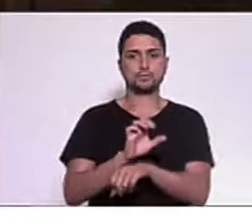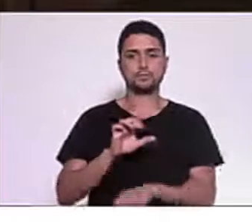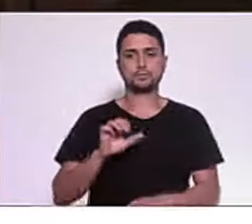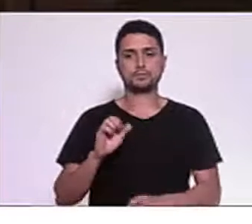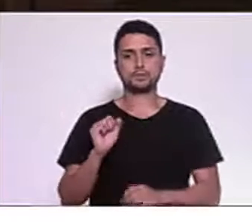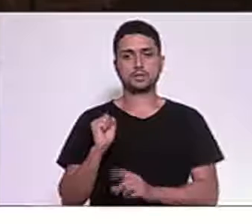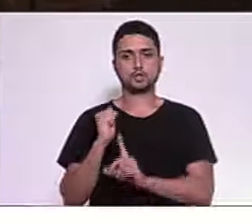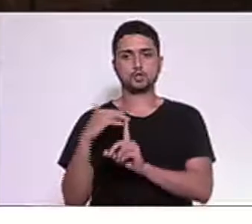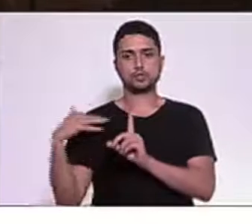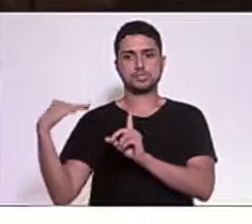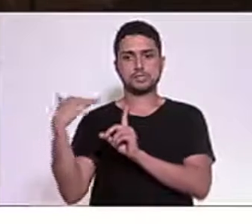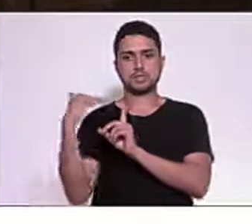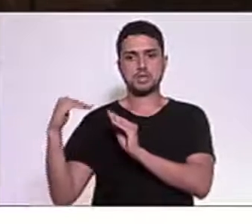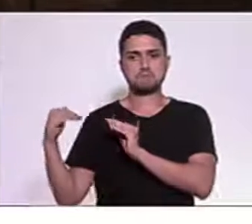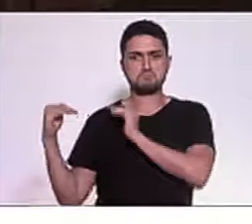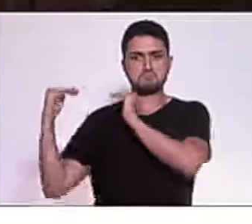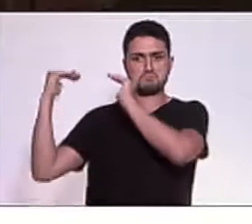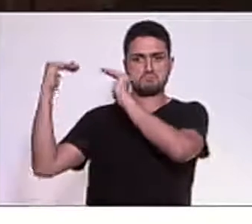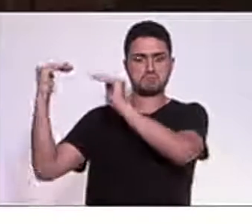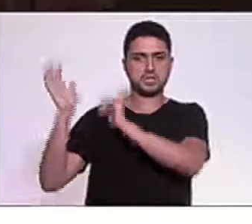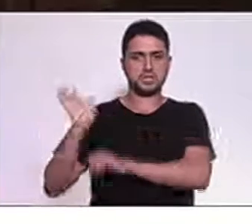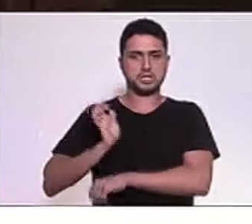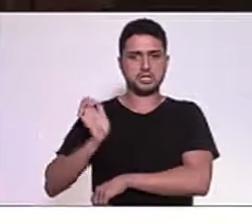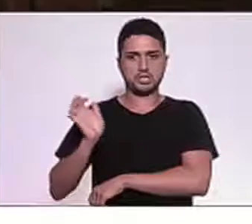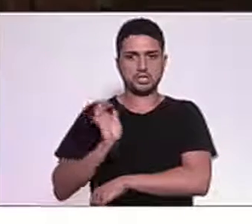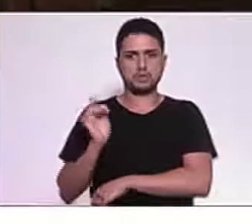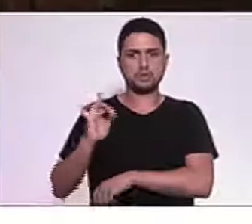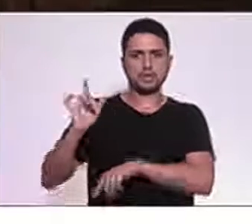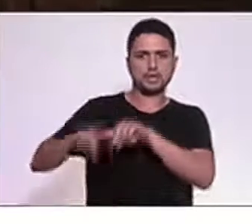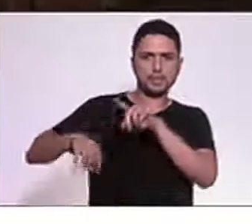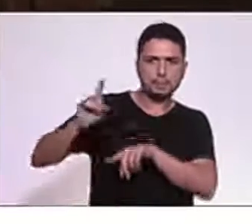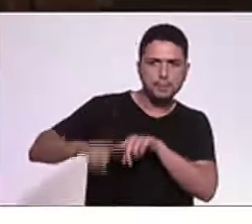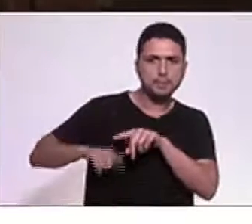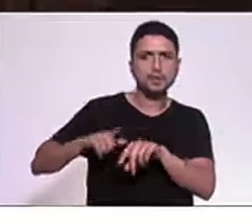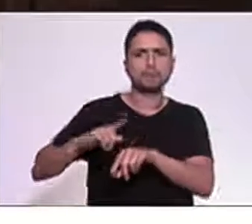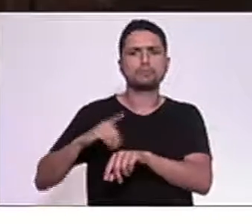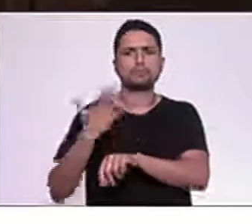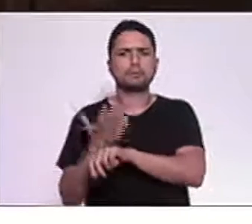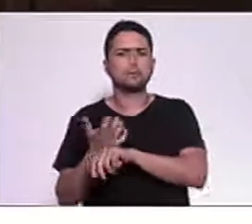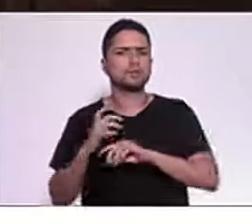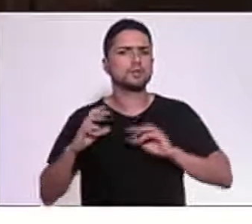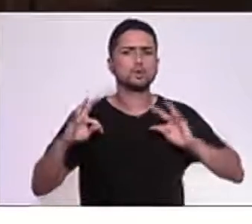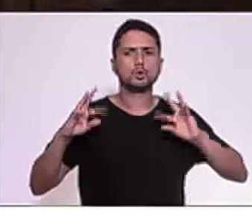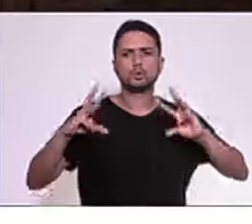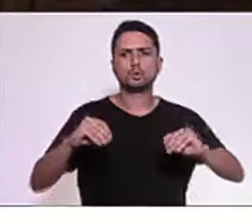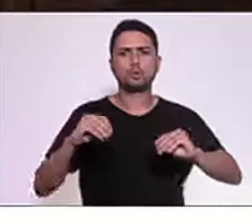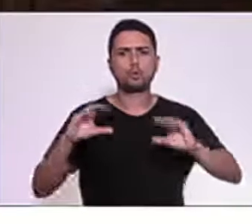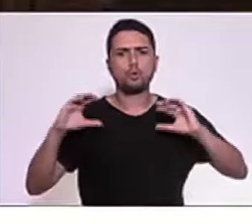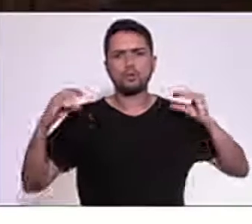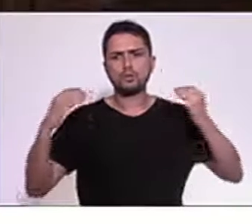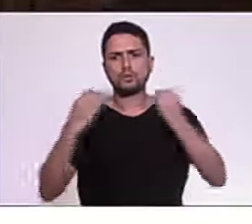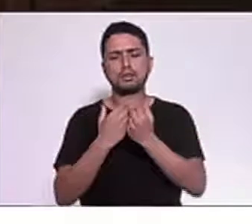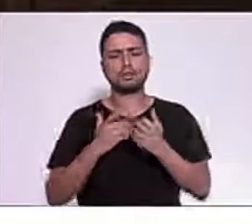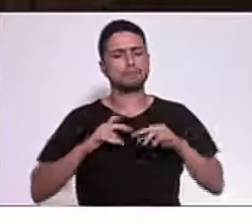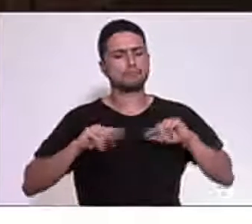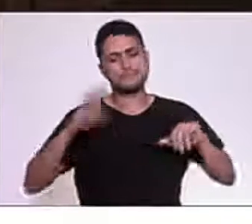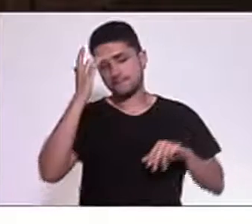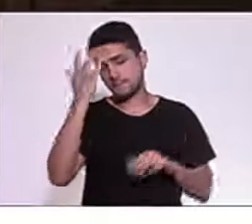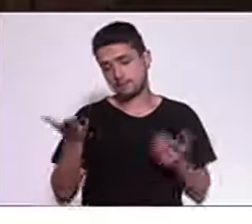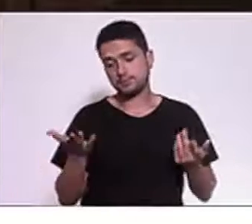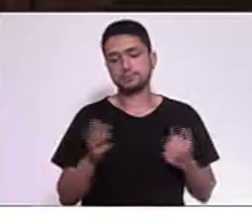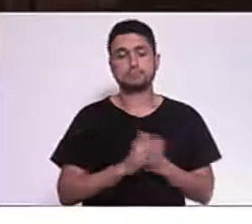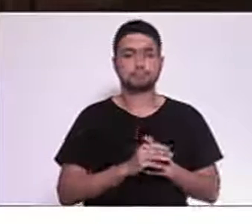econômico, em que aquela escola está inserida. Que uma coisa é estudar numa escola estadual, num bairro de classe média alta,